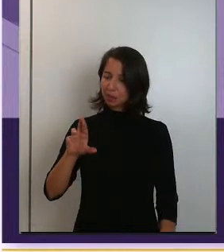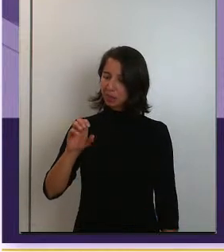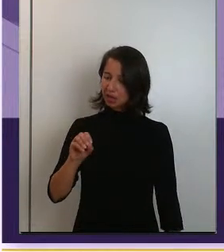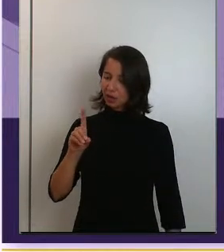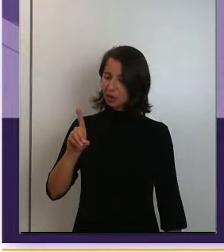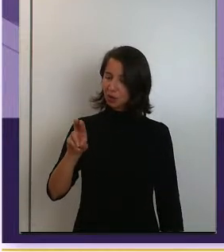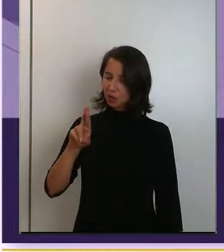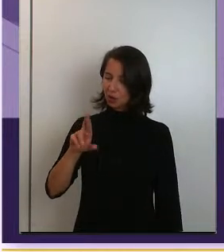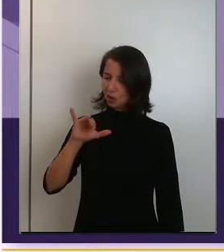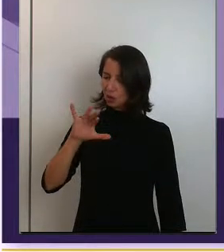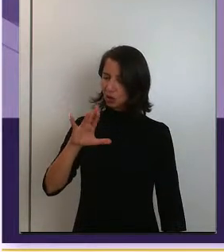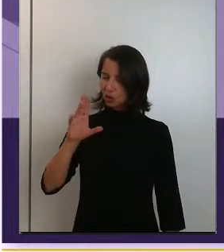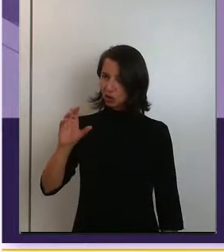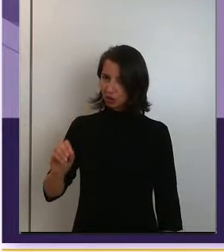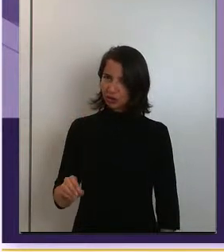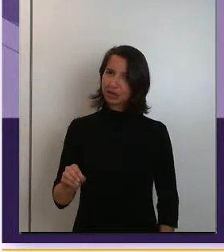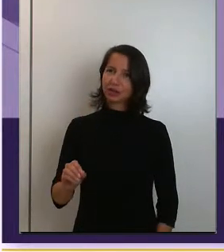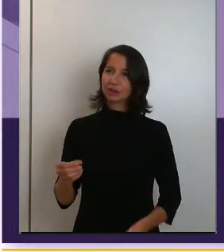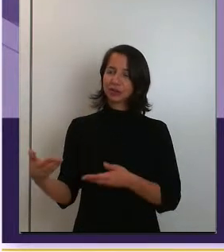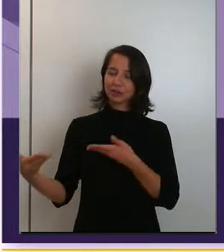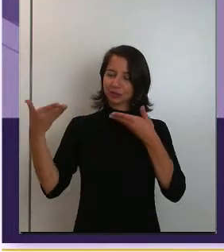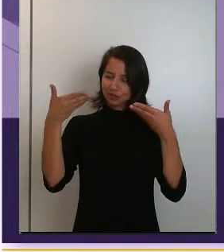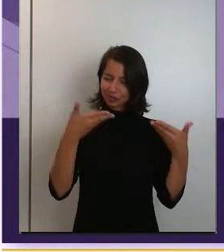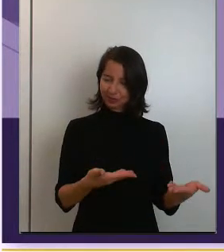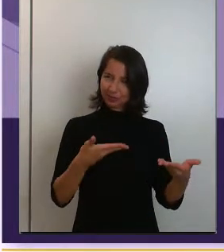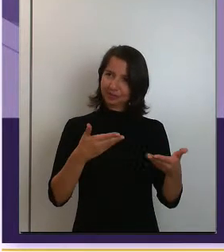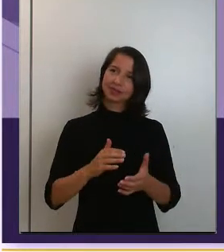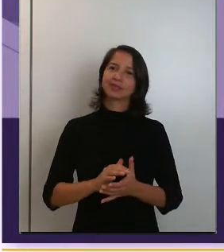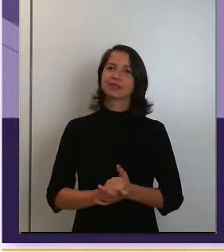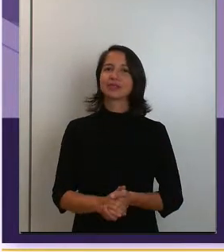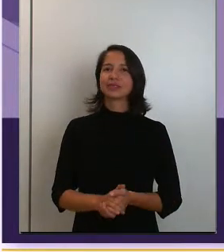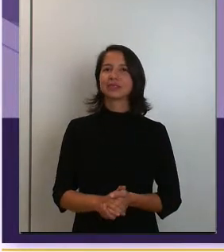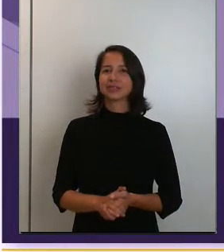Mesquita, a quem passo a palavra neste momento.